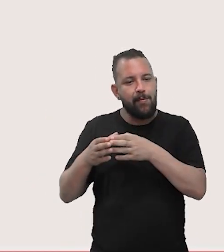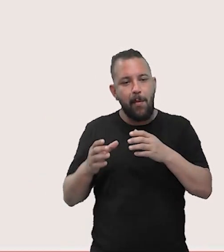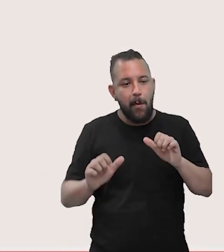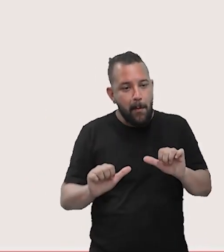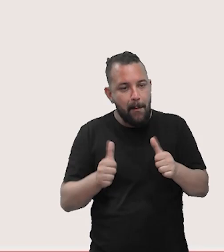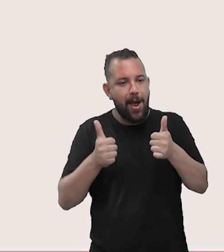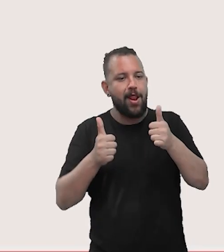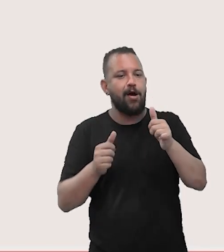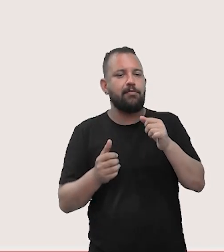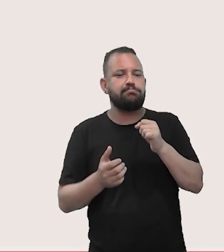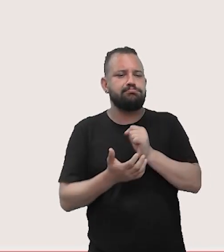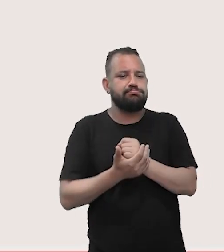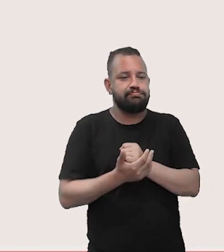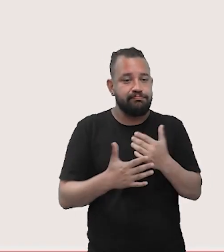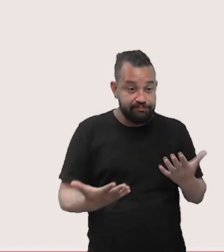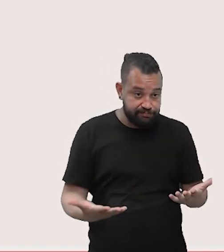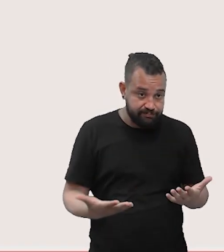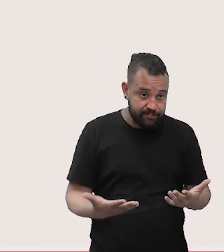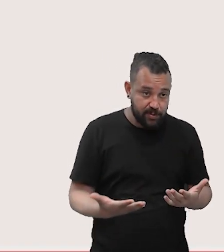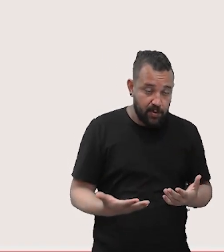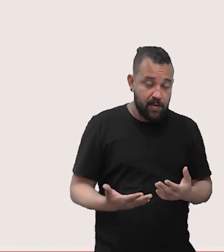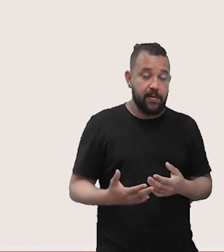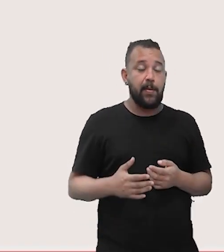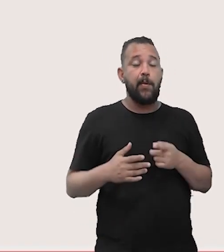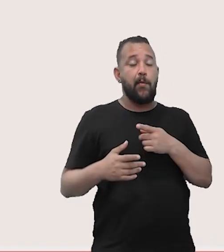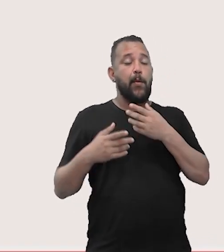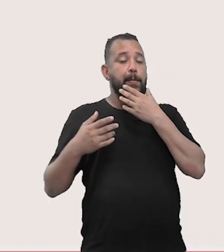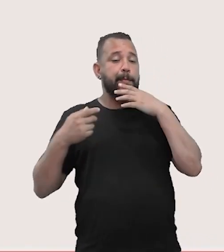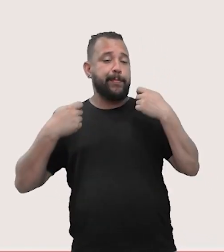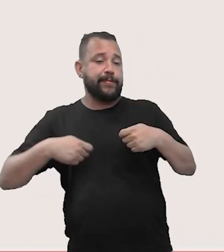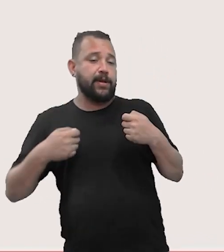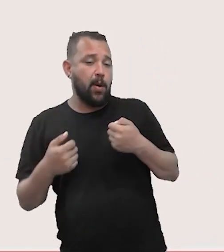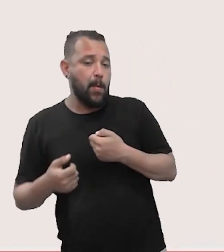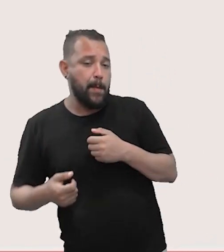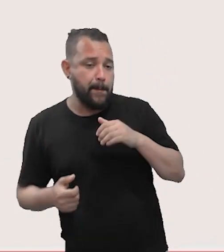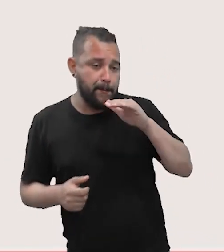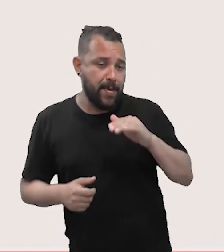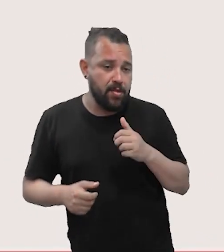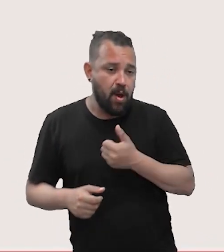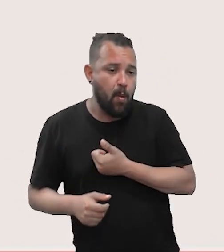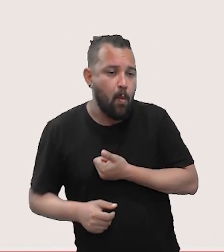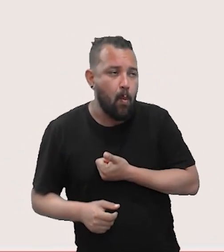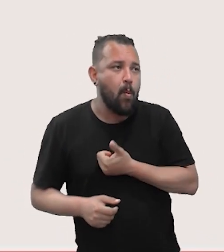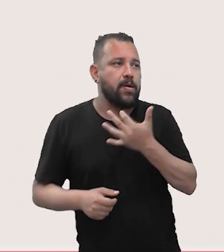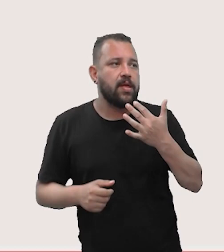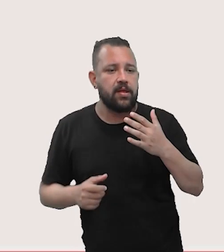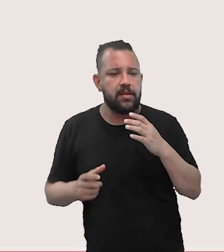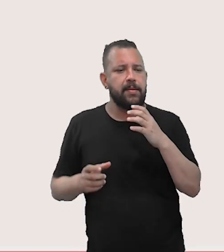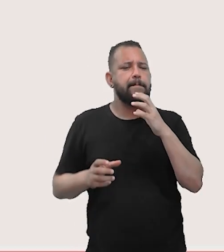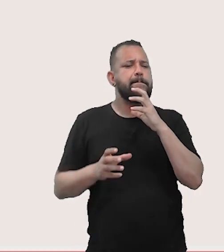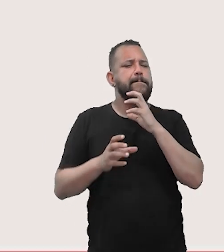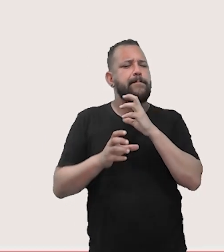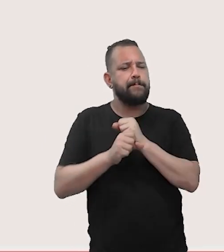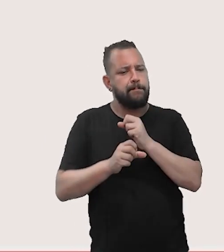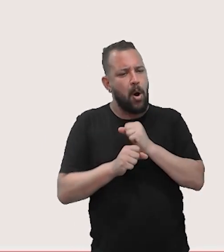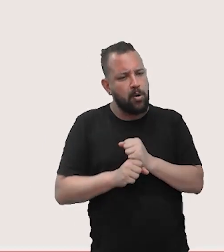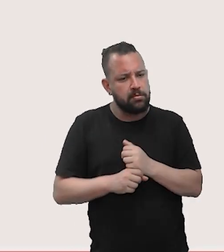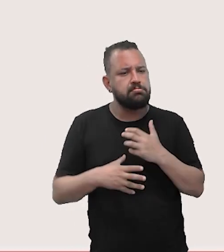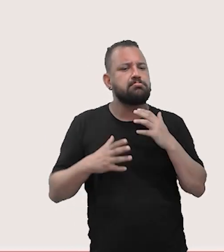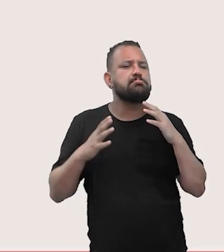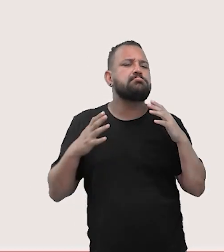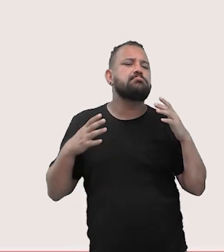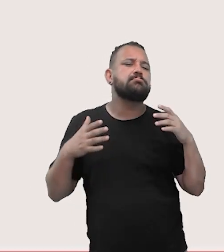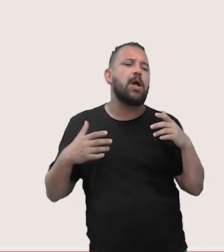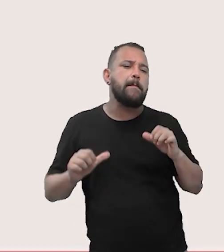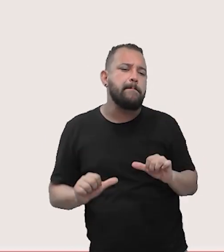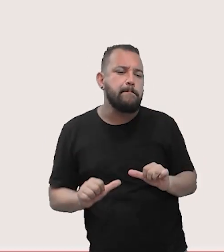O jogador que precisa fazer a menor quantidade de pontos no quinto jogo para igualar a média de pontos do melhor